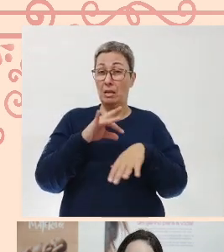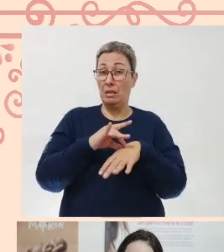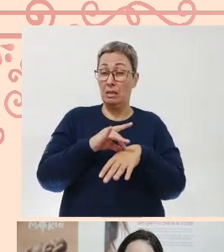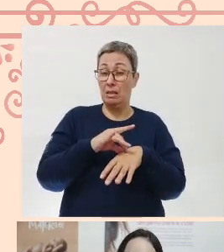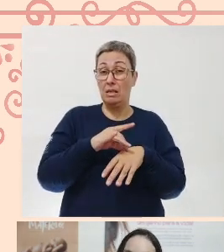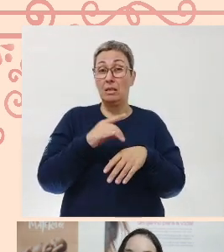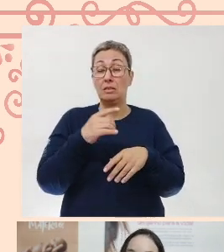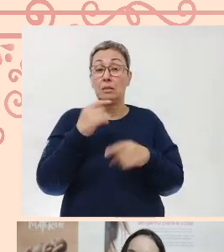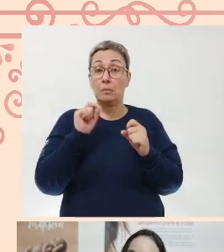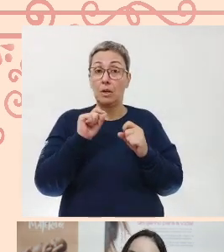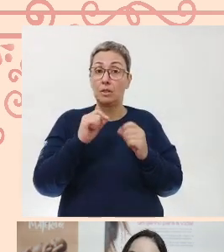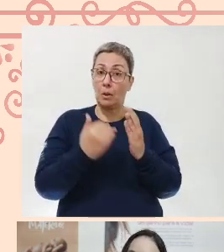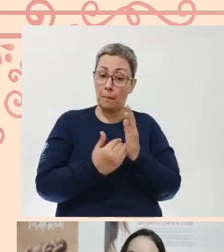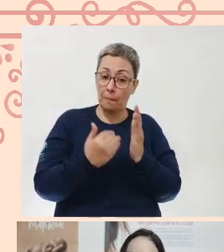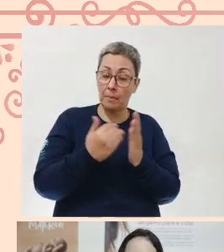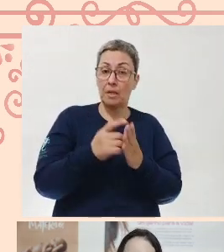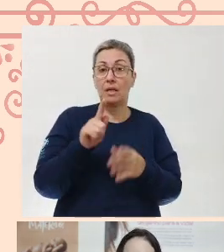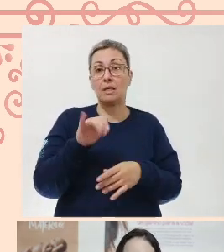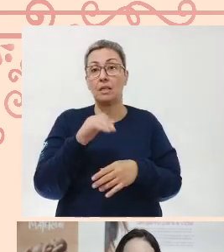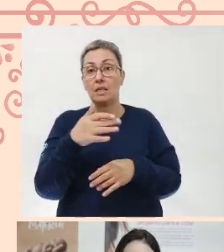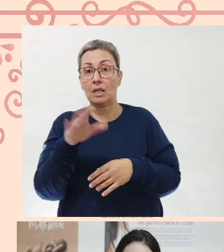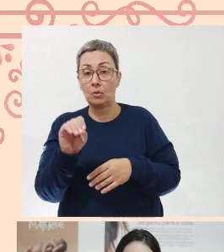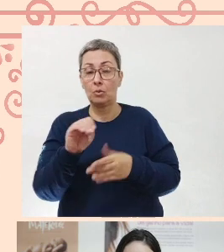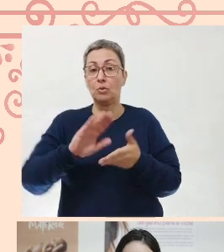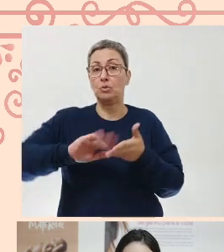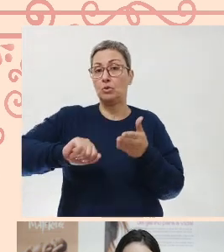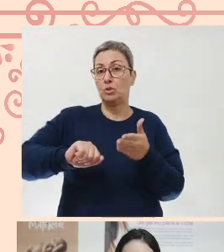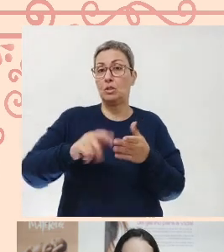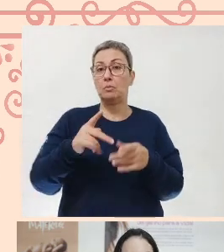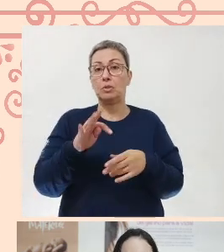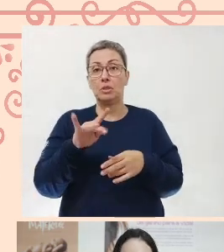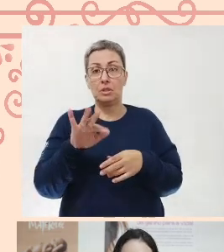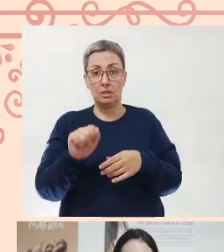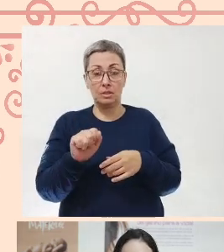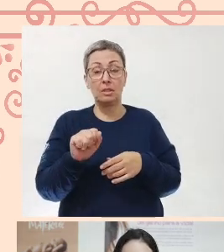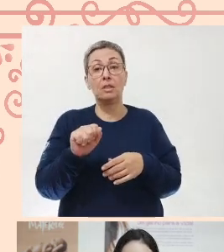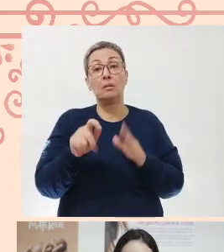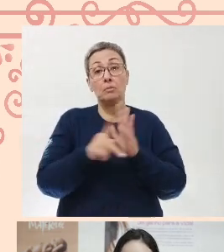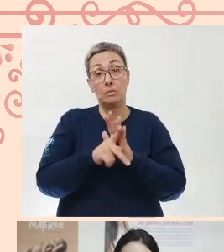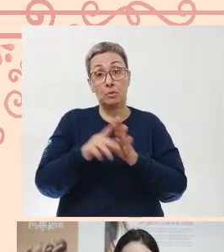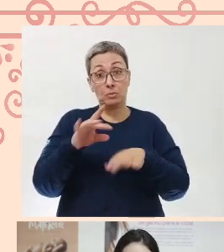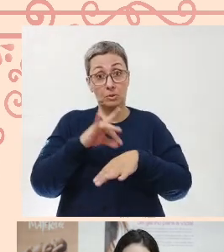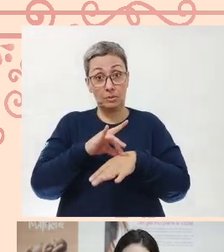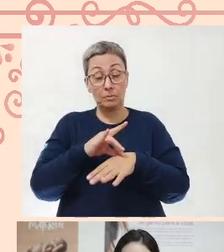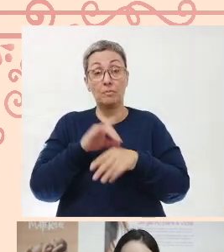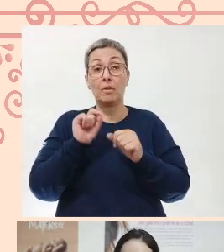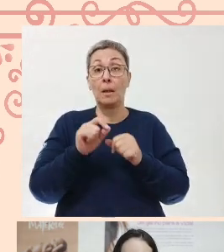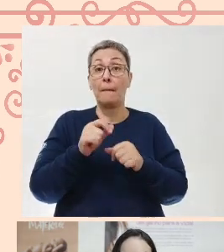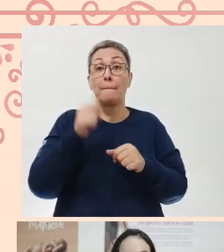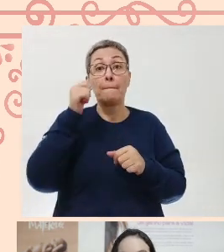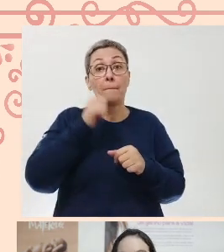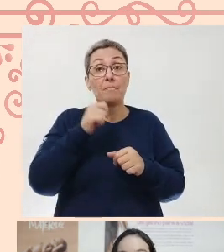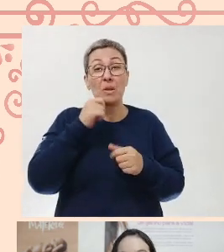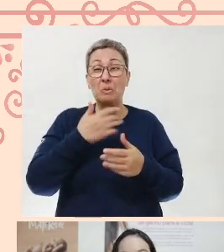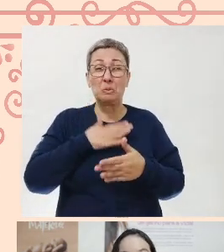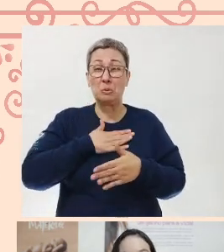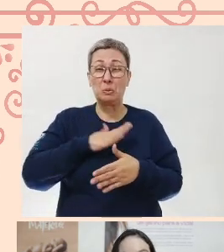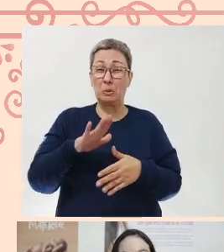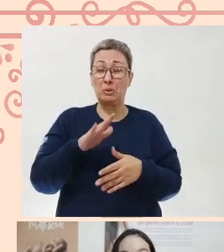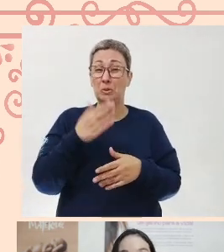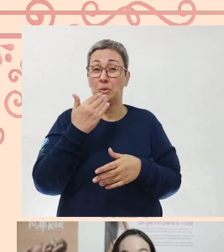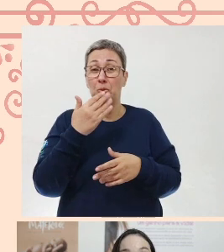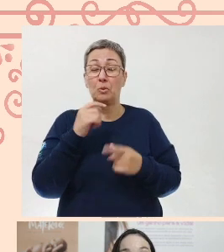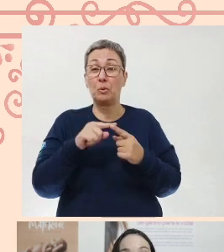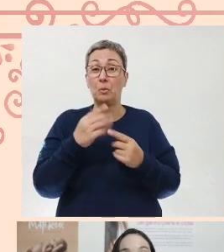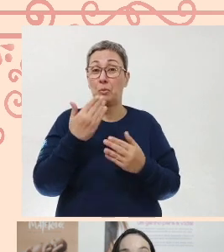que é vegetariana, a gente aumenta a quantidade de grãos e tira a proteína animal. E muitas